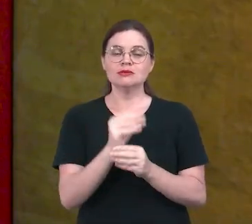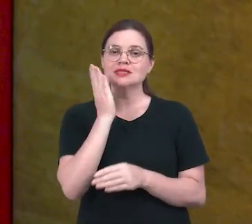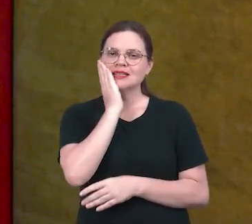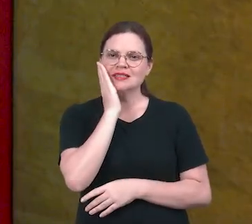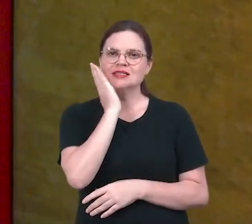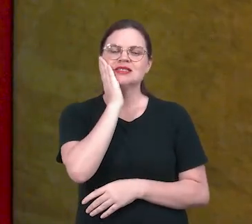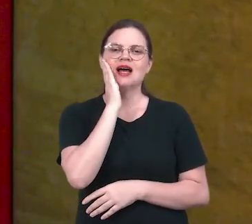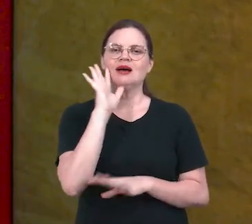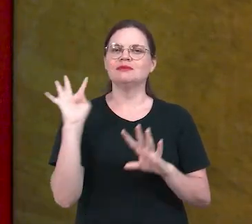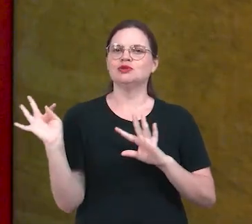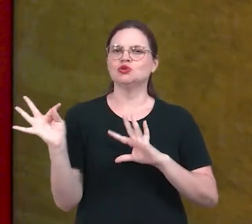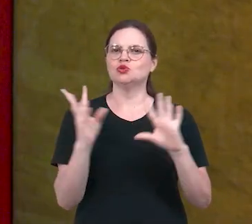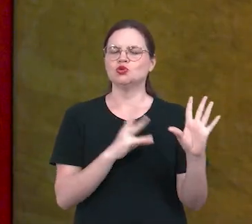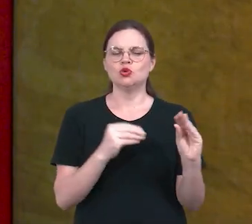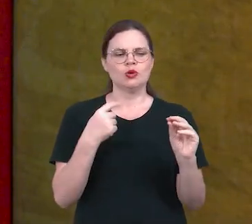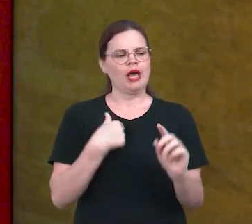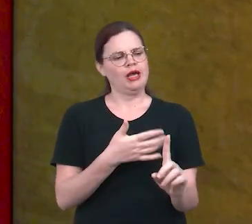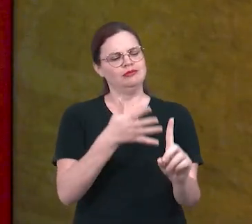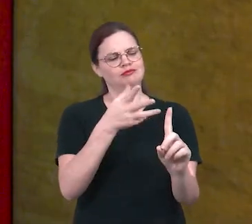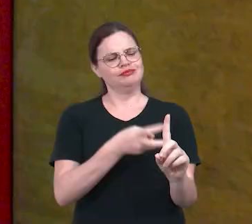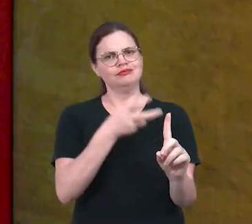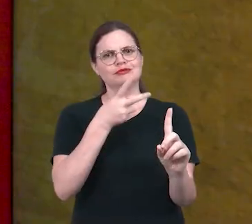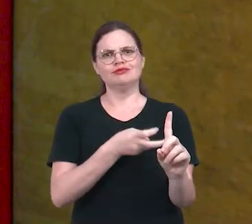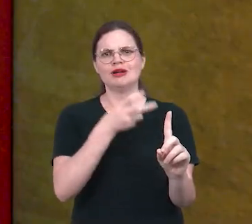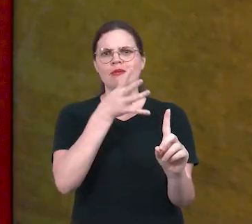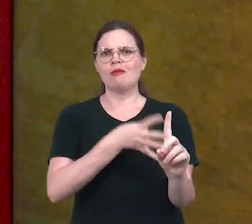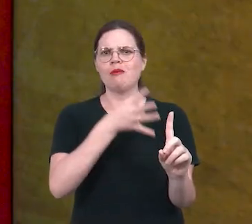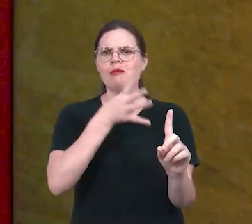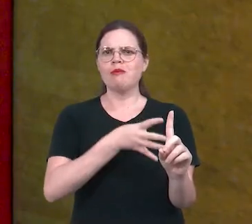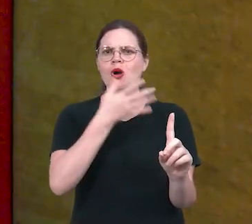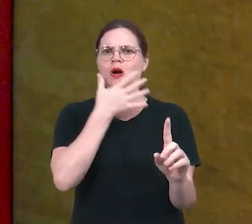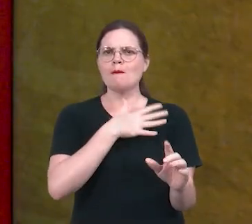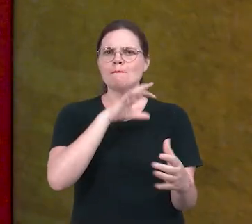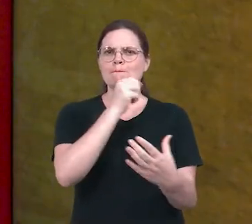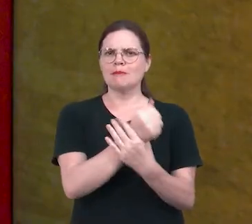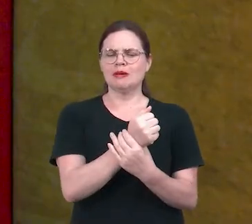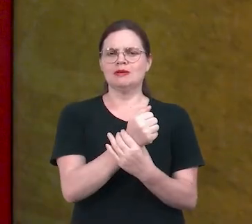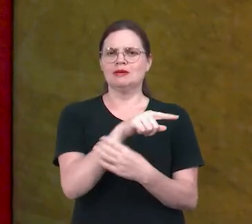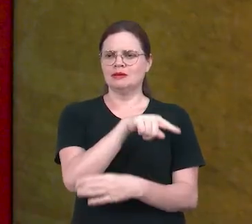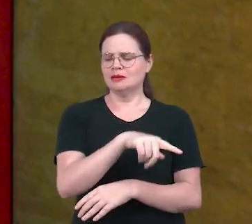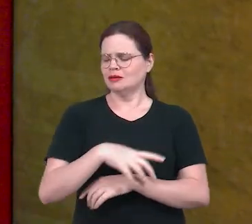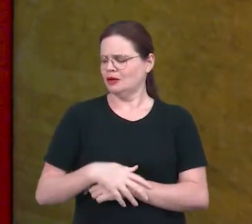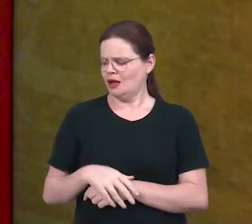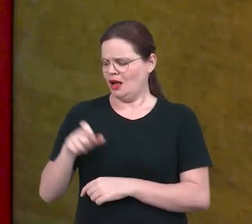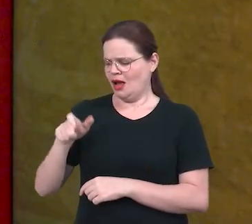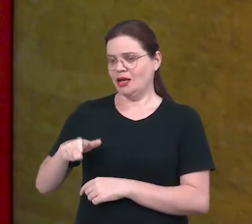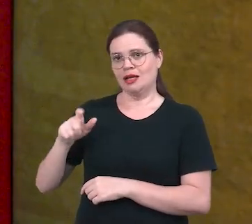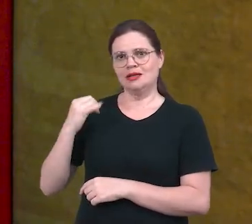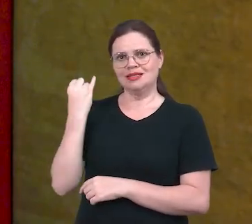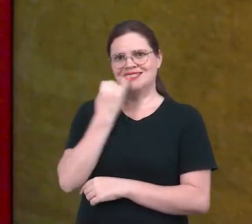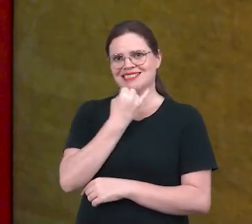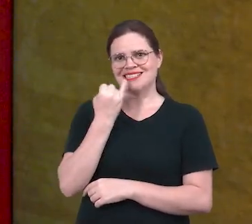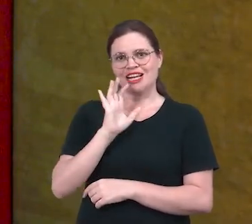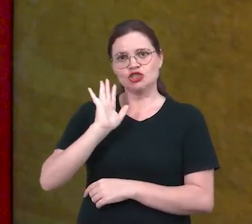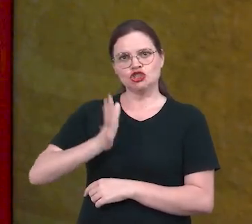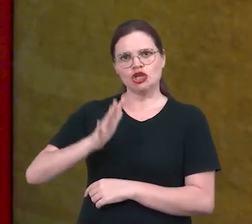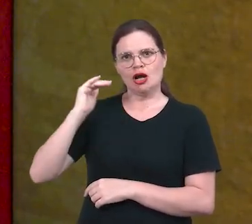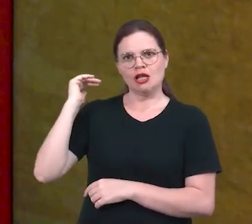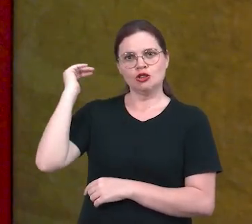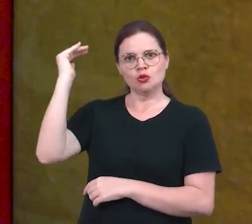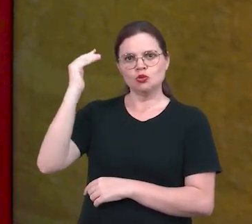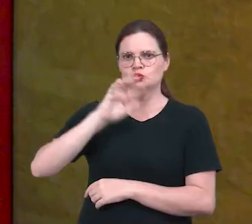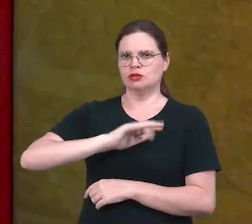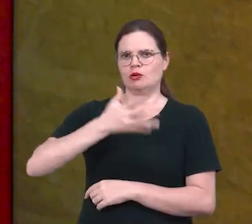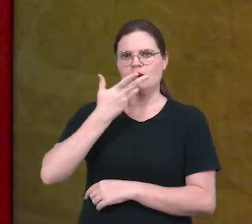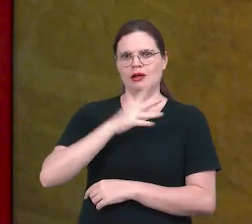dele. Então ele tinha exemplo suficiente para também decidir. E ele, por si só, como você falou, ele não era nenhuma criança, já era um homem